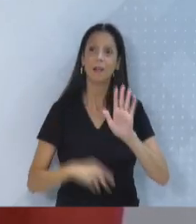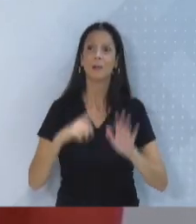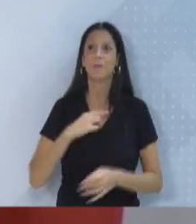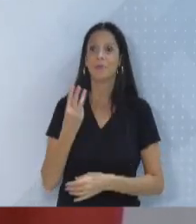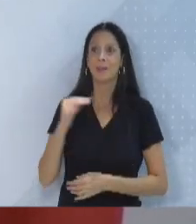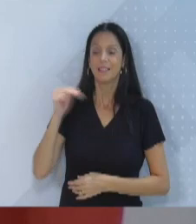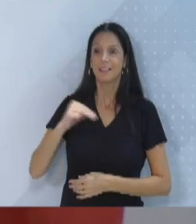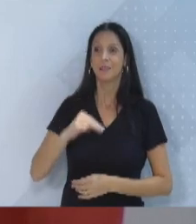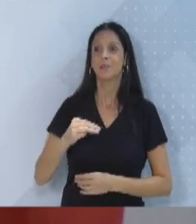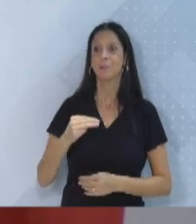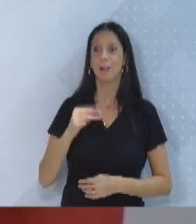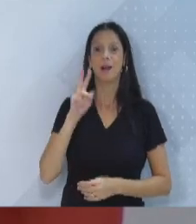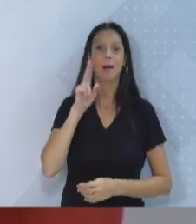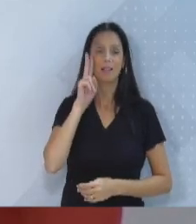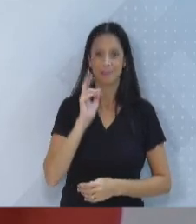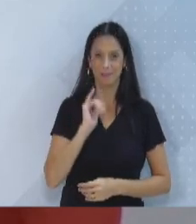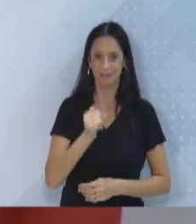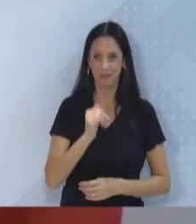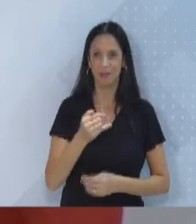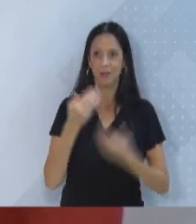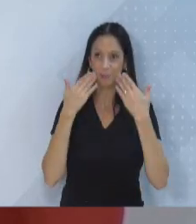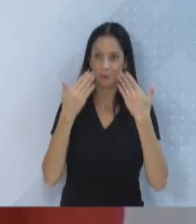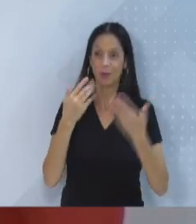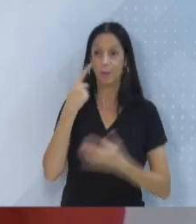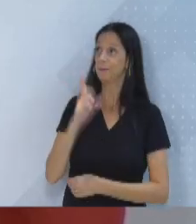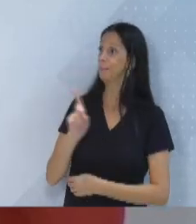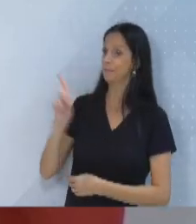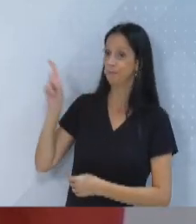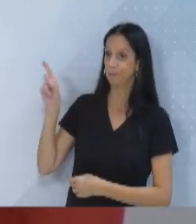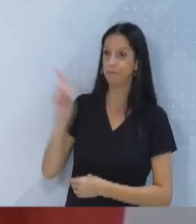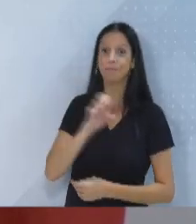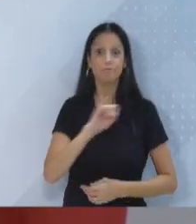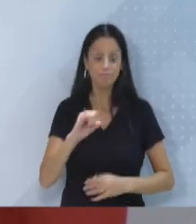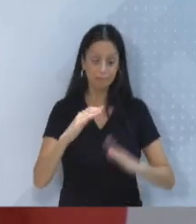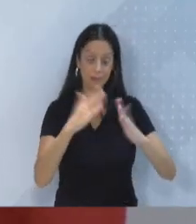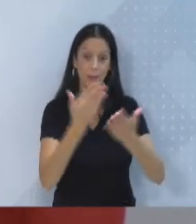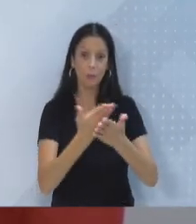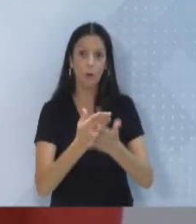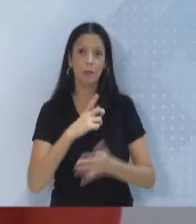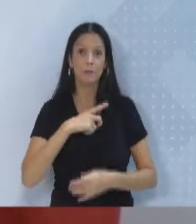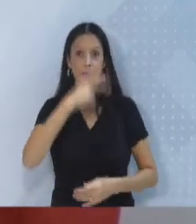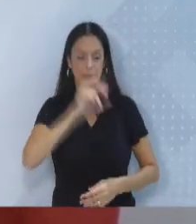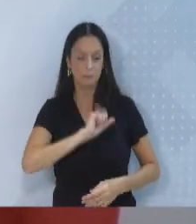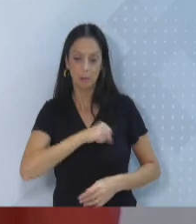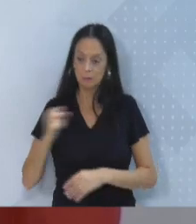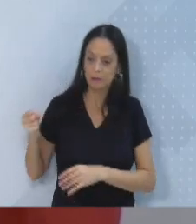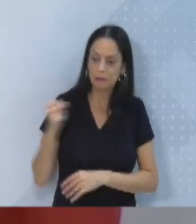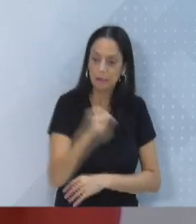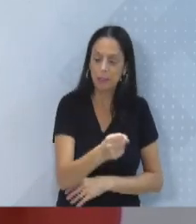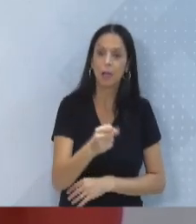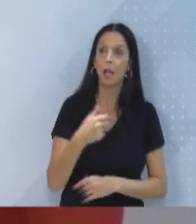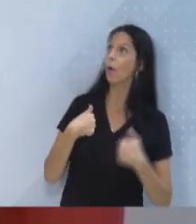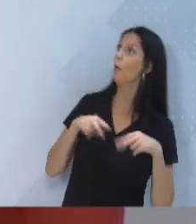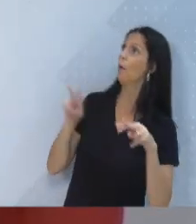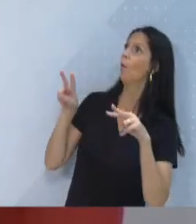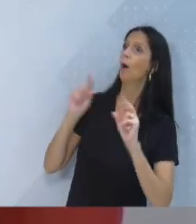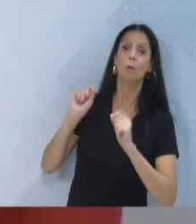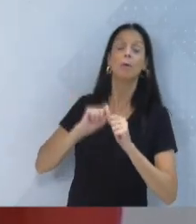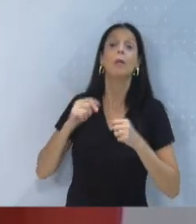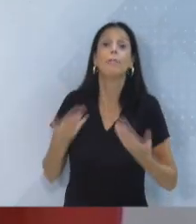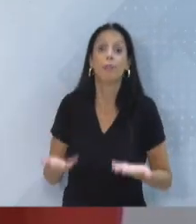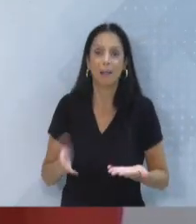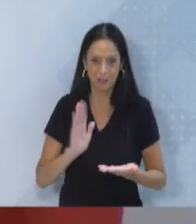ainda. Invasão na escola. O que eu preciso fazer? Eu deixei em cada mesa